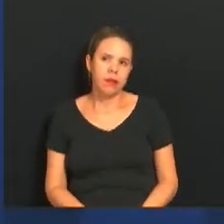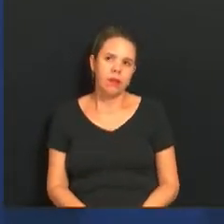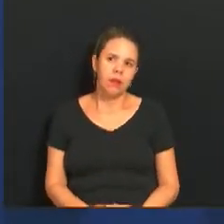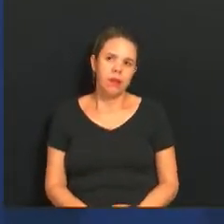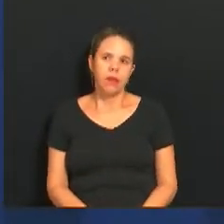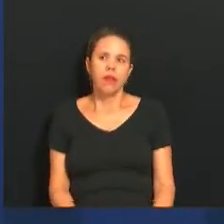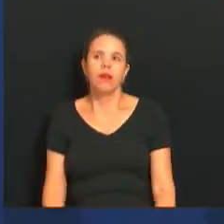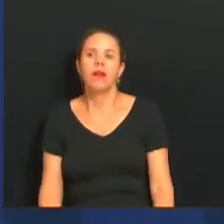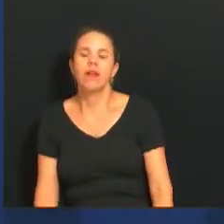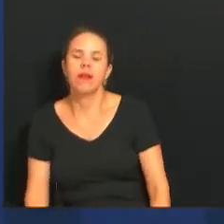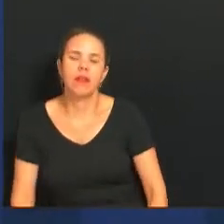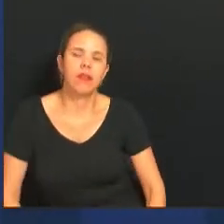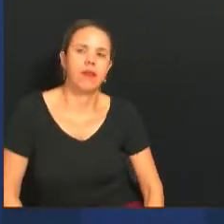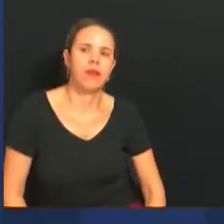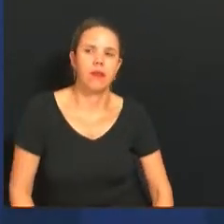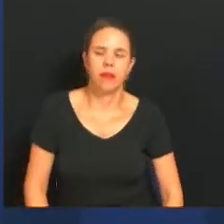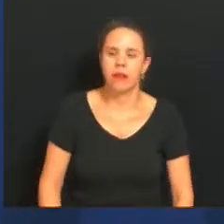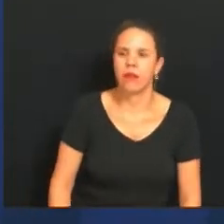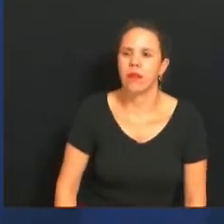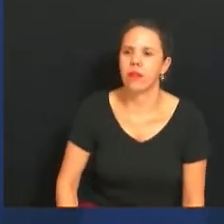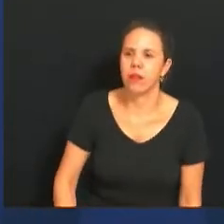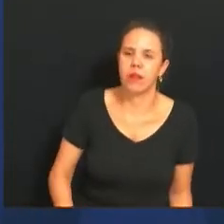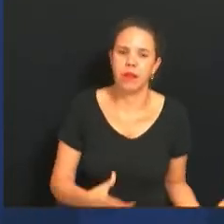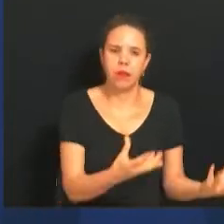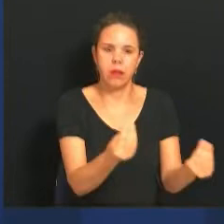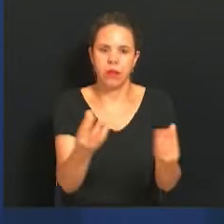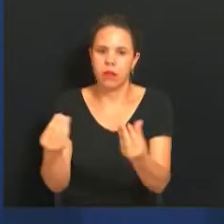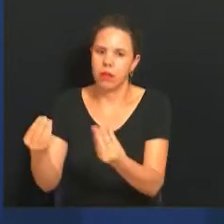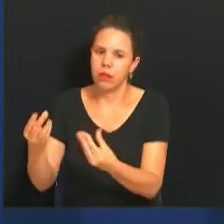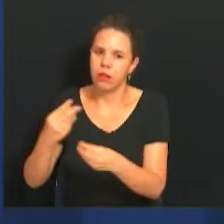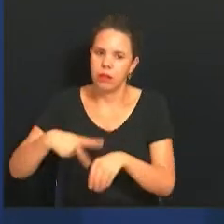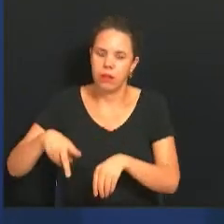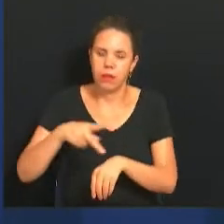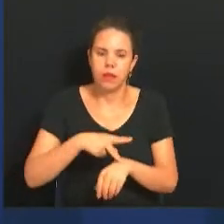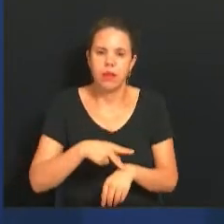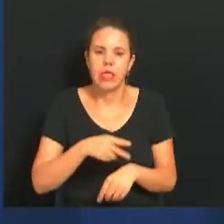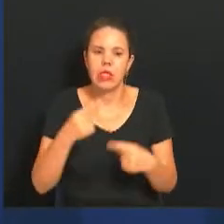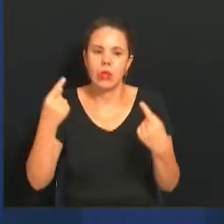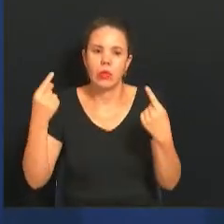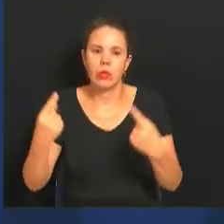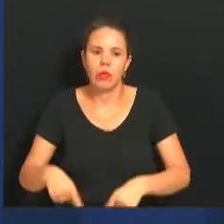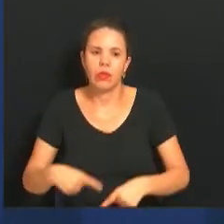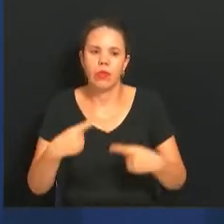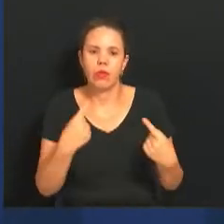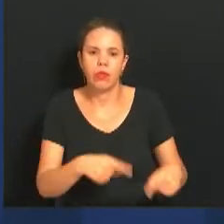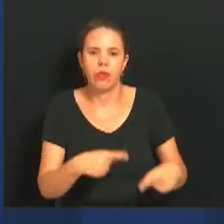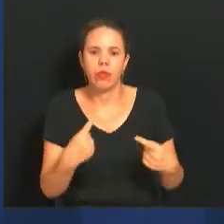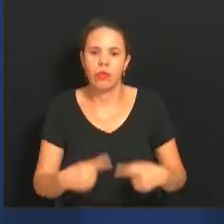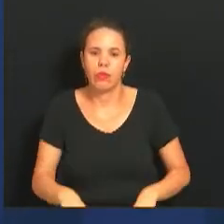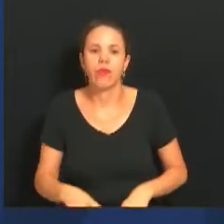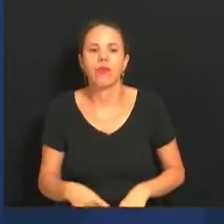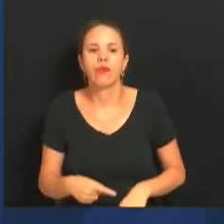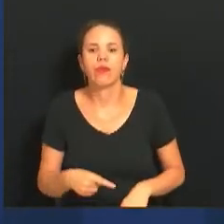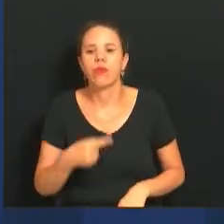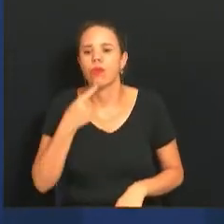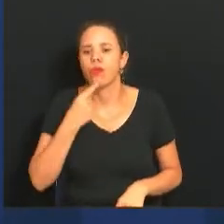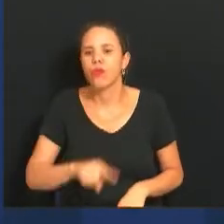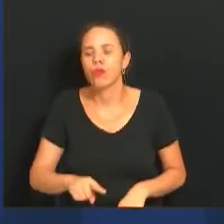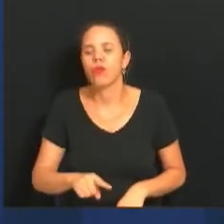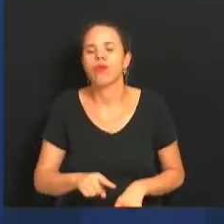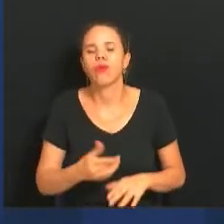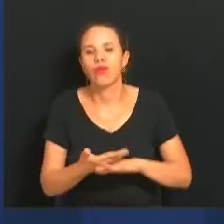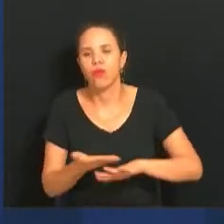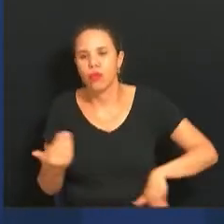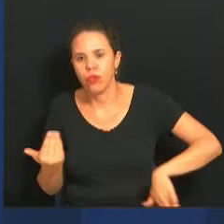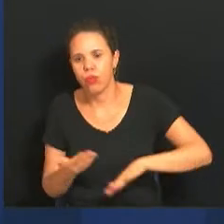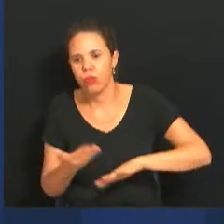muitos países estão realizando sanções contra a Rússia, né? Tentando isolar a economia russa aí do mercado